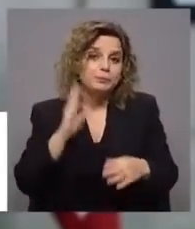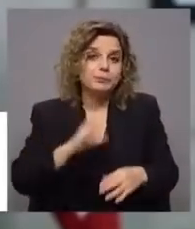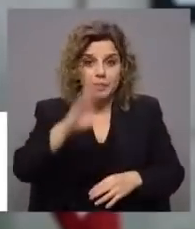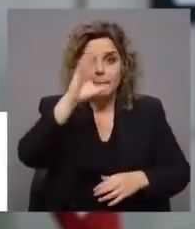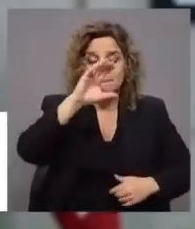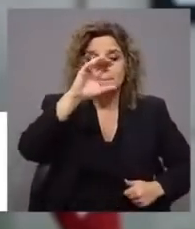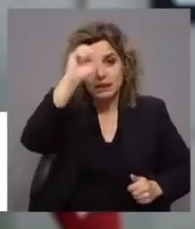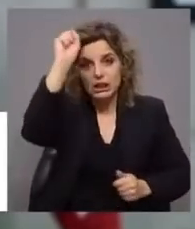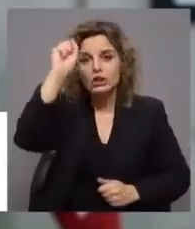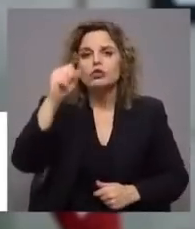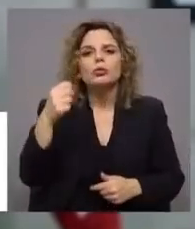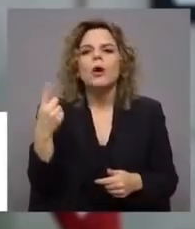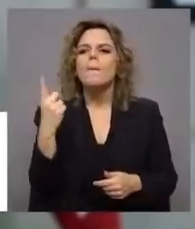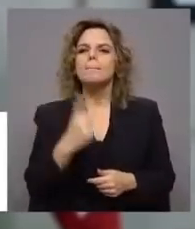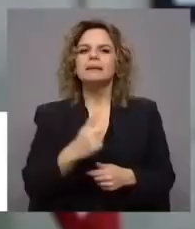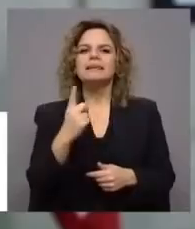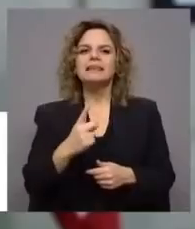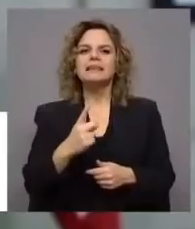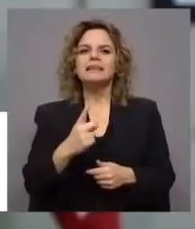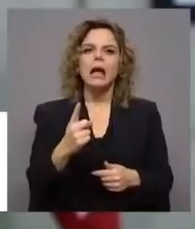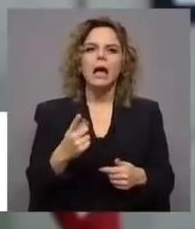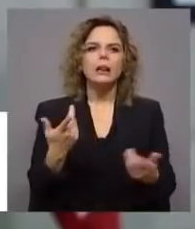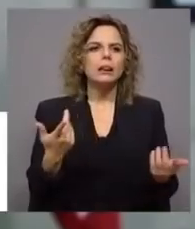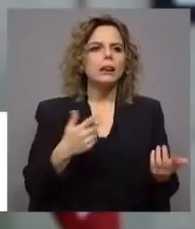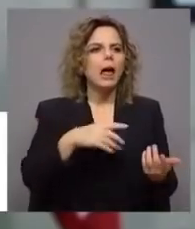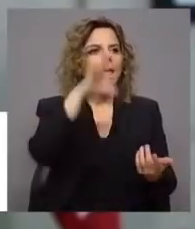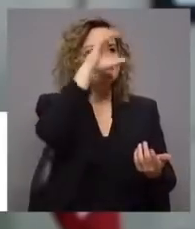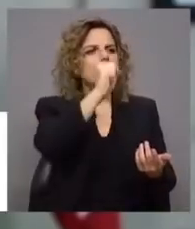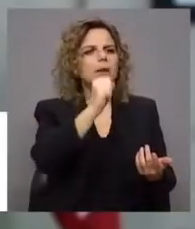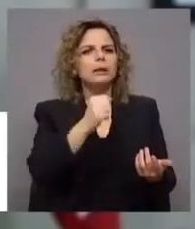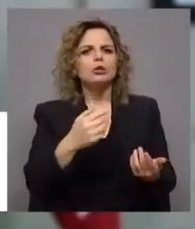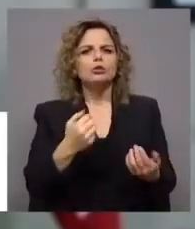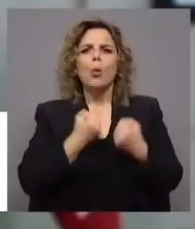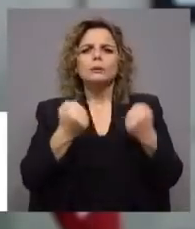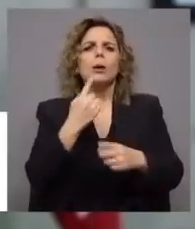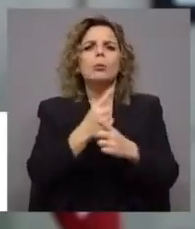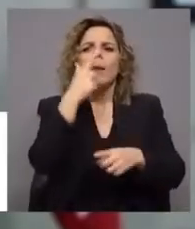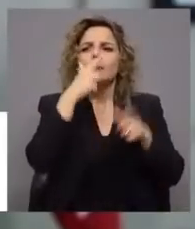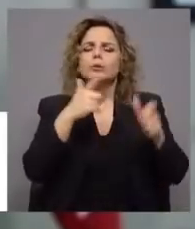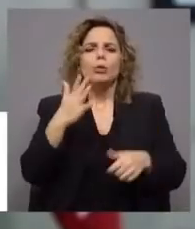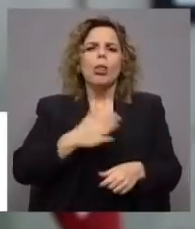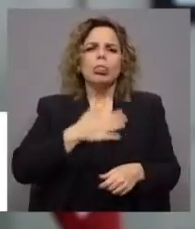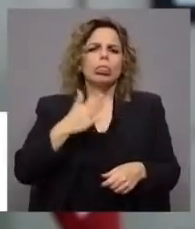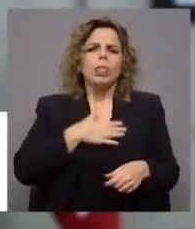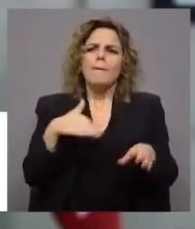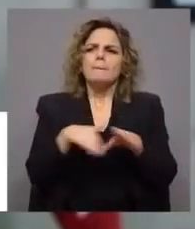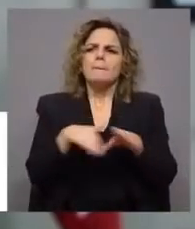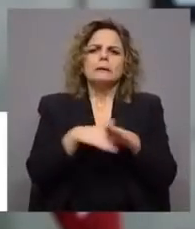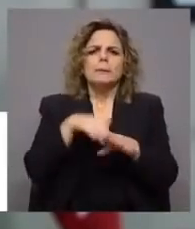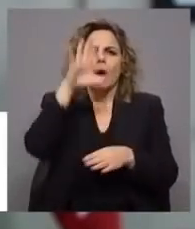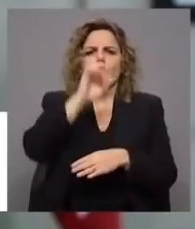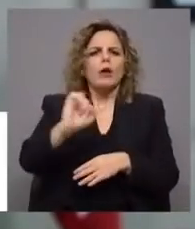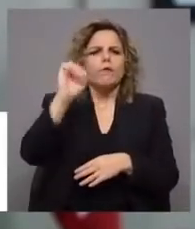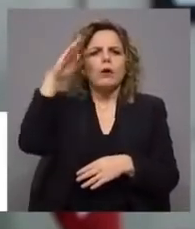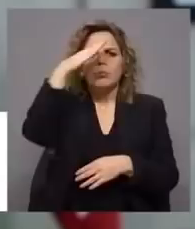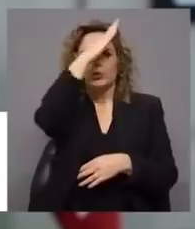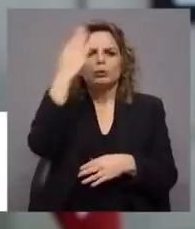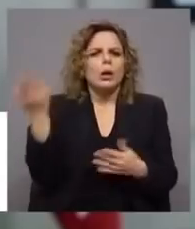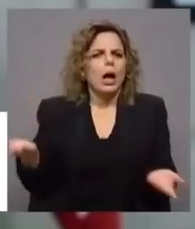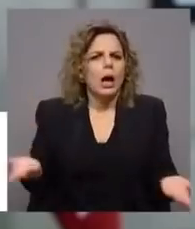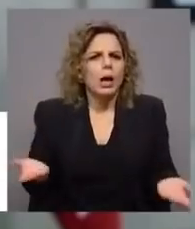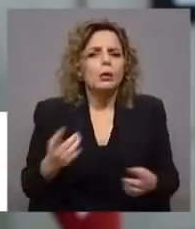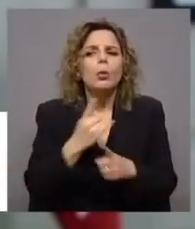presidente não consegue ter ministros bons porque as pessoas não querem participar do governo do Bolsonaro, porque o